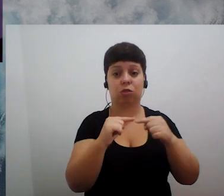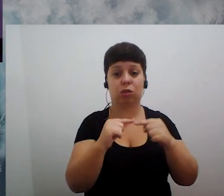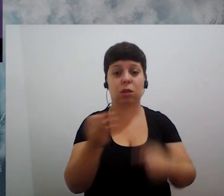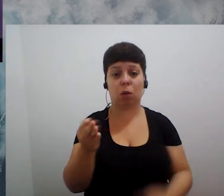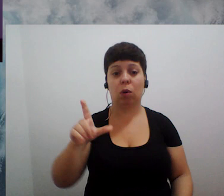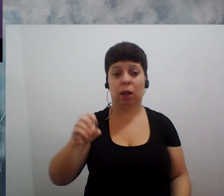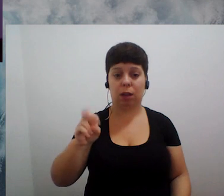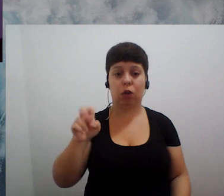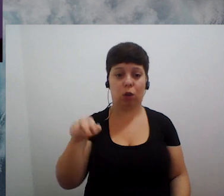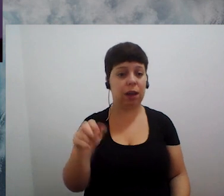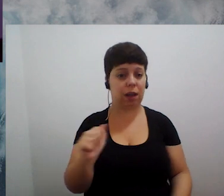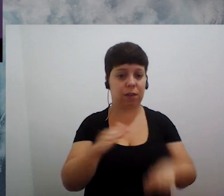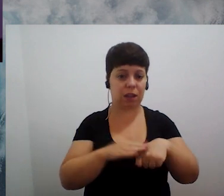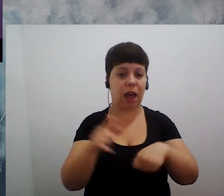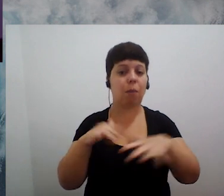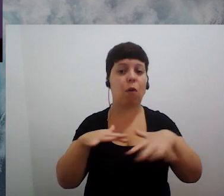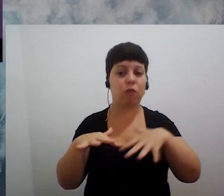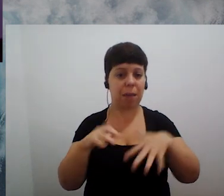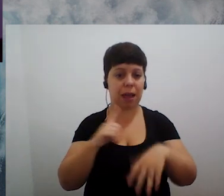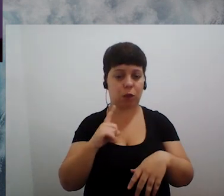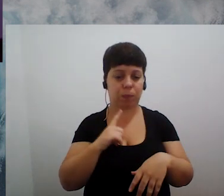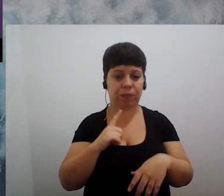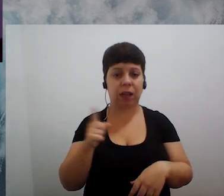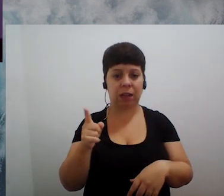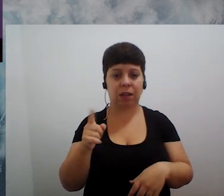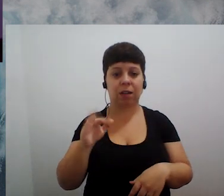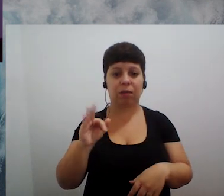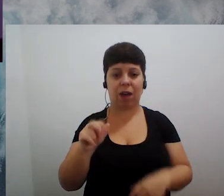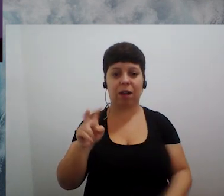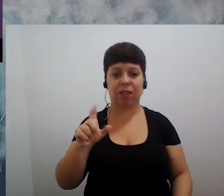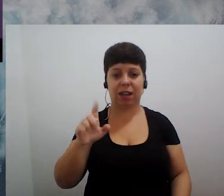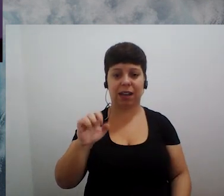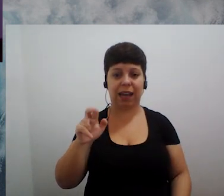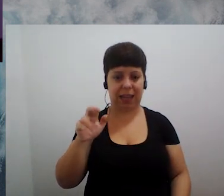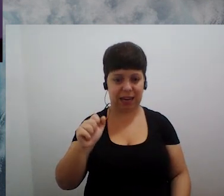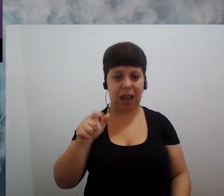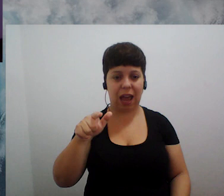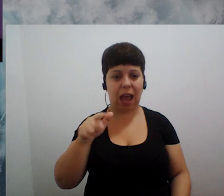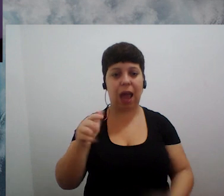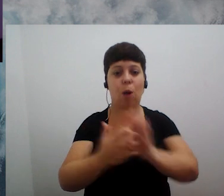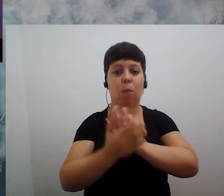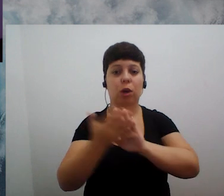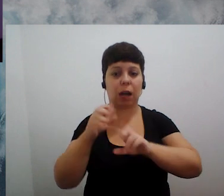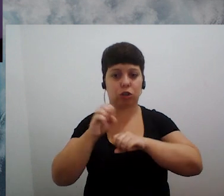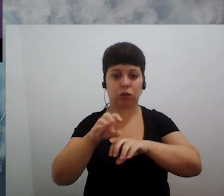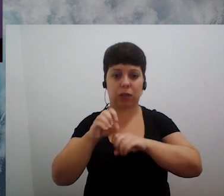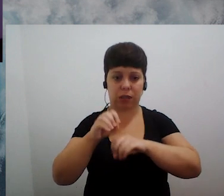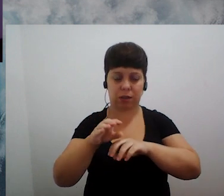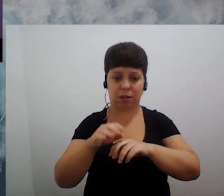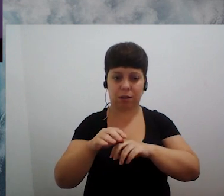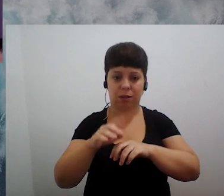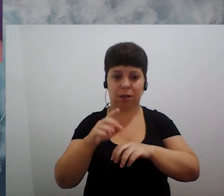e se fizer sentido, que é o que a Lorena tem feito, né? Ela tem um movimento super bacana na Faveleira, né? Que é esse